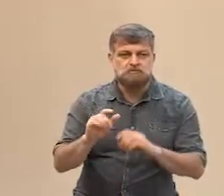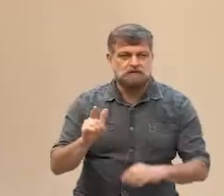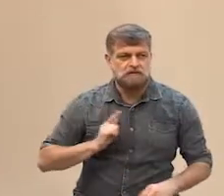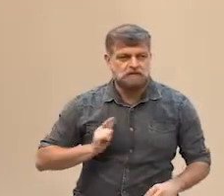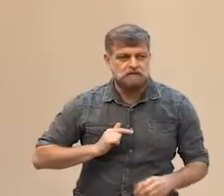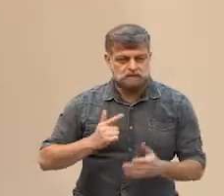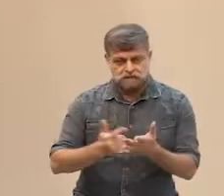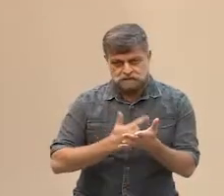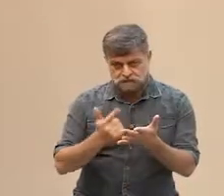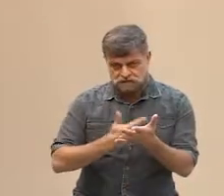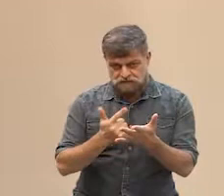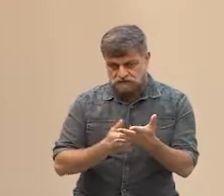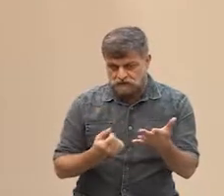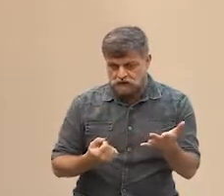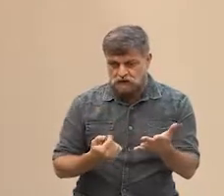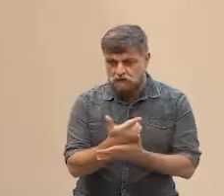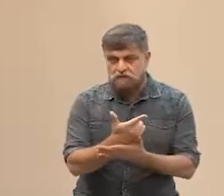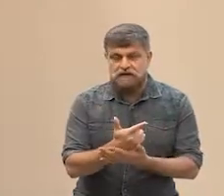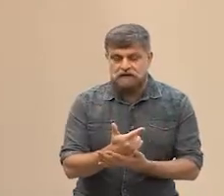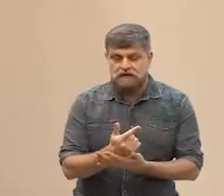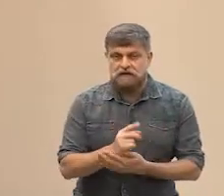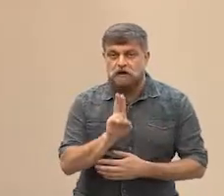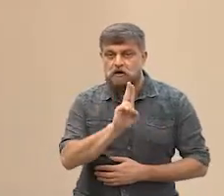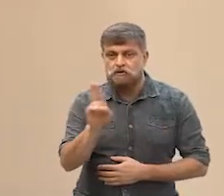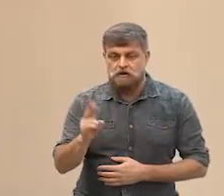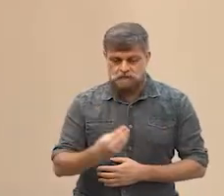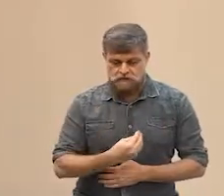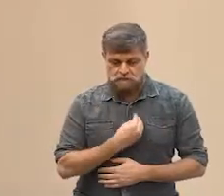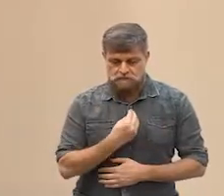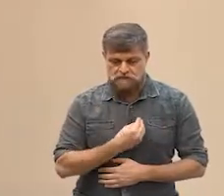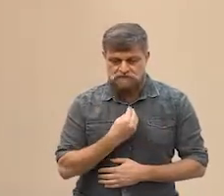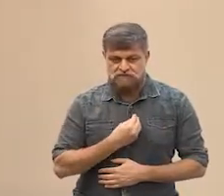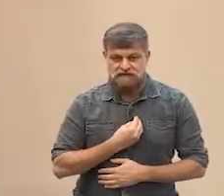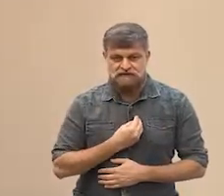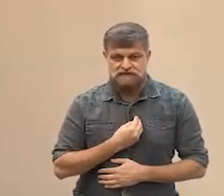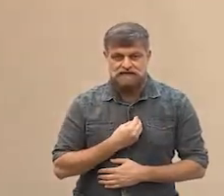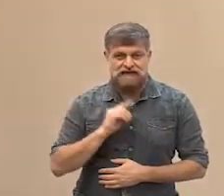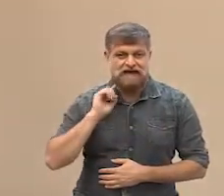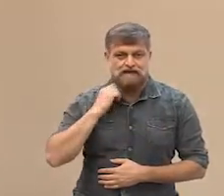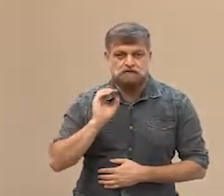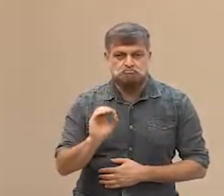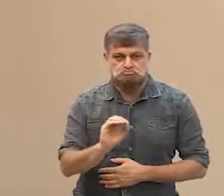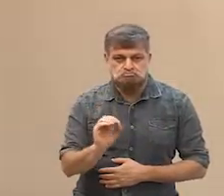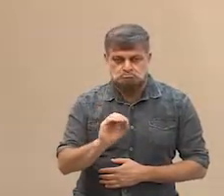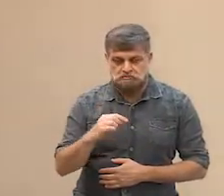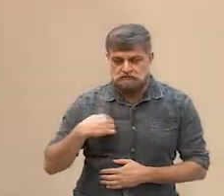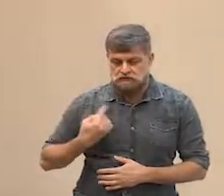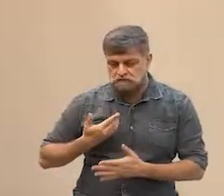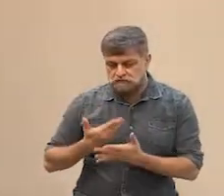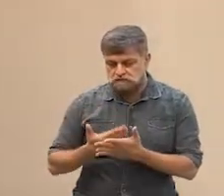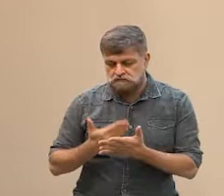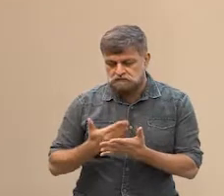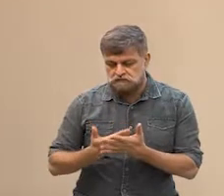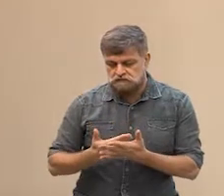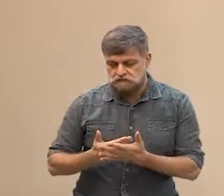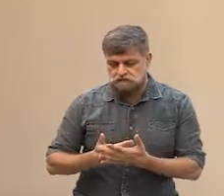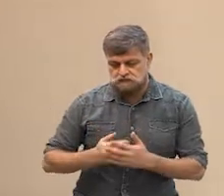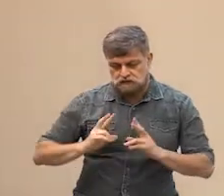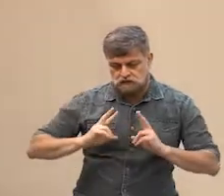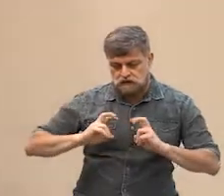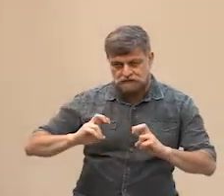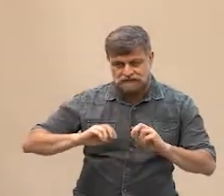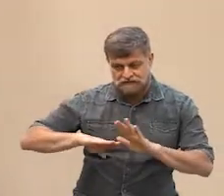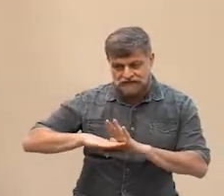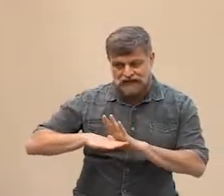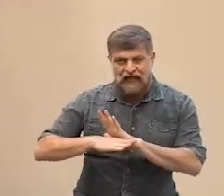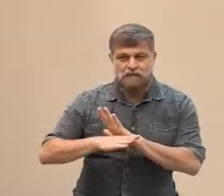esse livro, Uma Vida Sem Lixo, comecei a estudar e vi que era possível a gente mudar uma série de hábitos muito